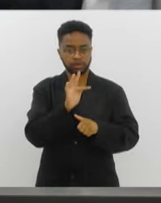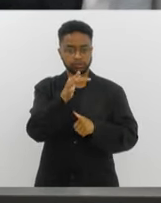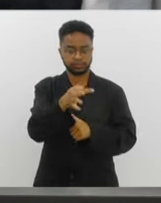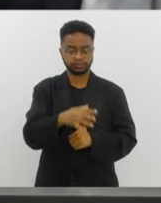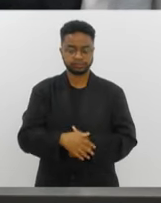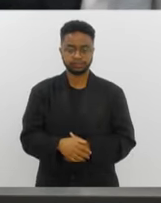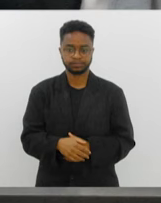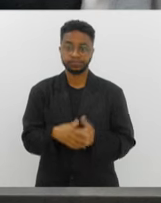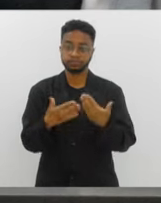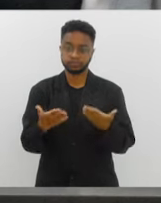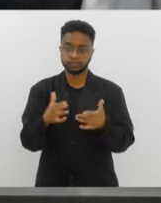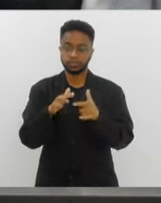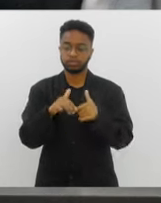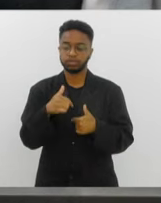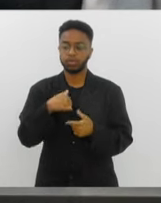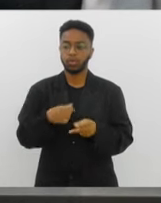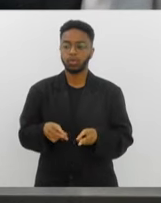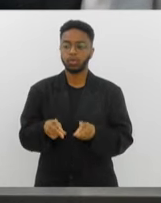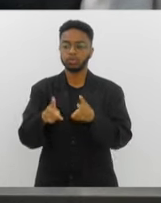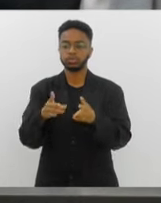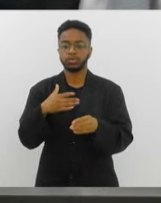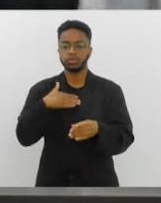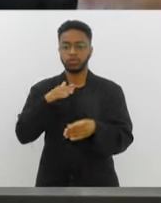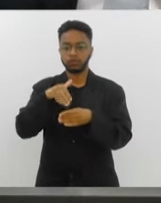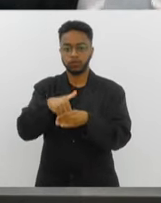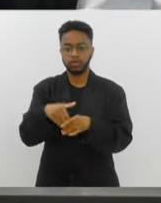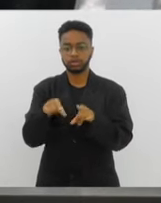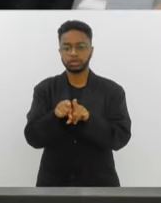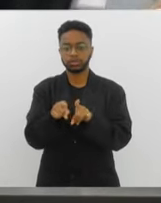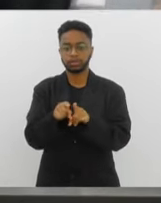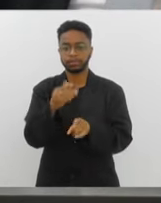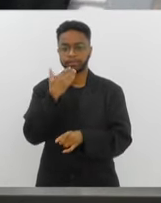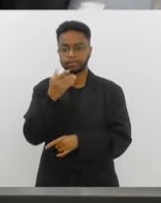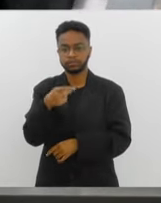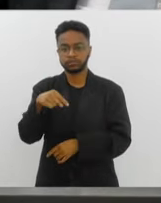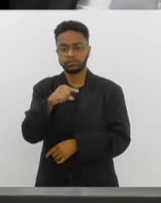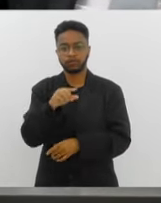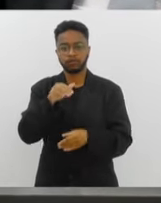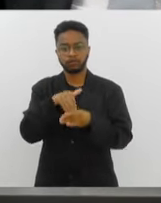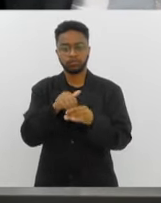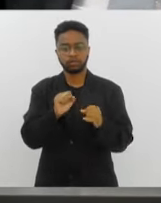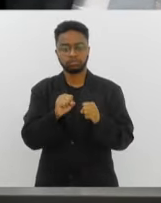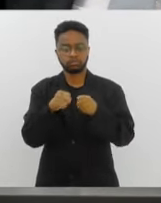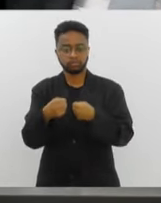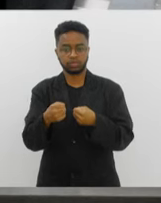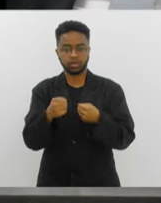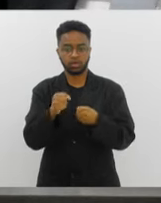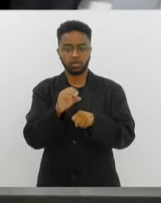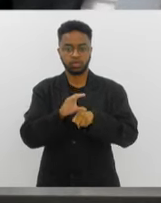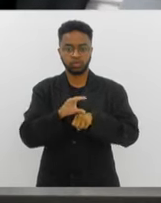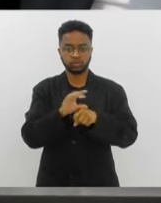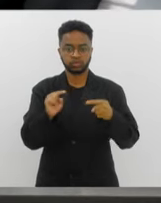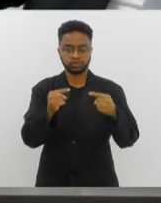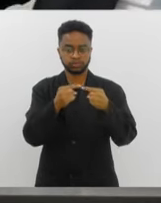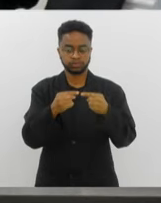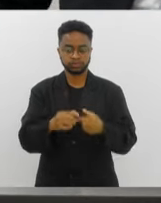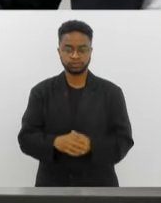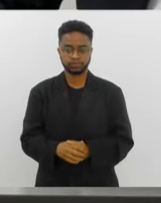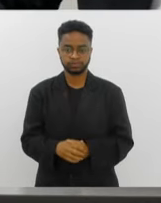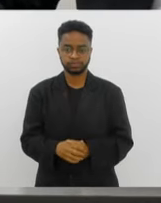Então, nesse sentido, que continuo mantendo, sustentando e pedindo aqui voto, defendendo o voto pela constitucionalidade.